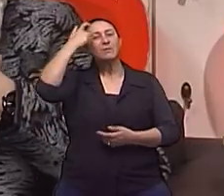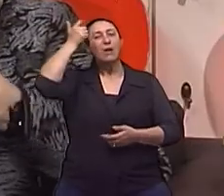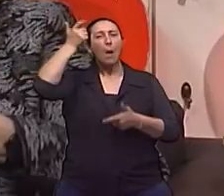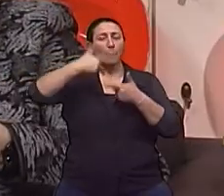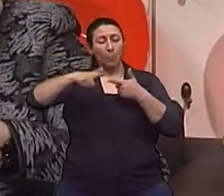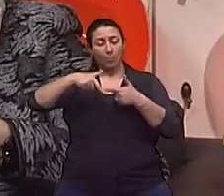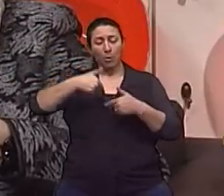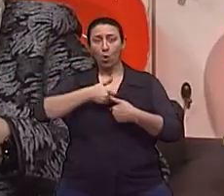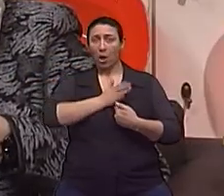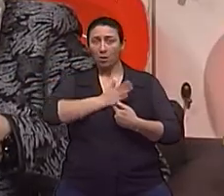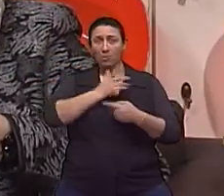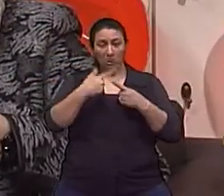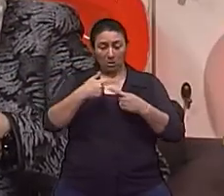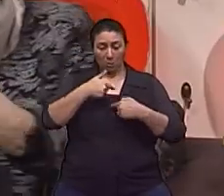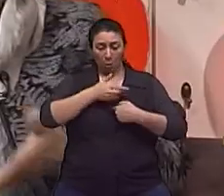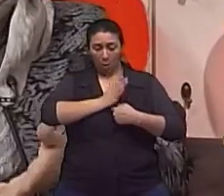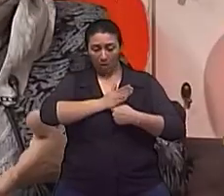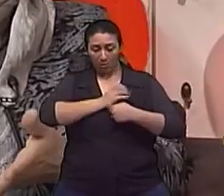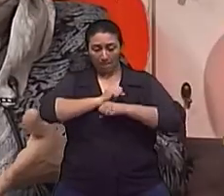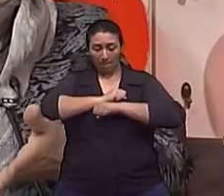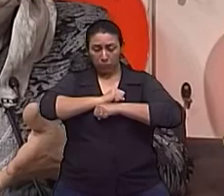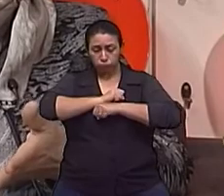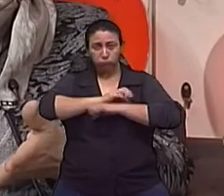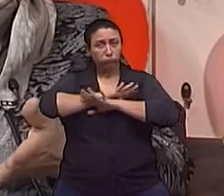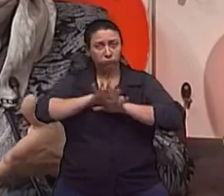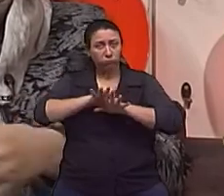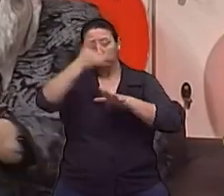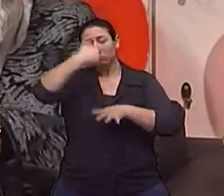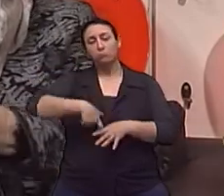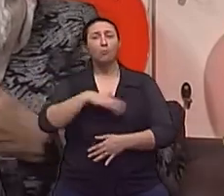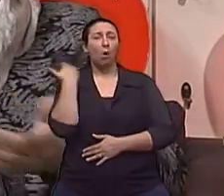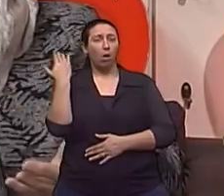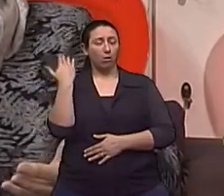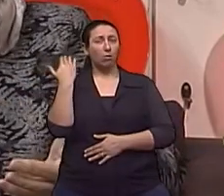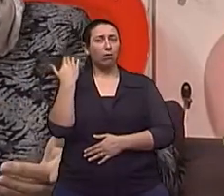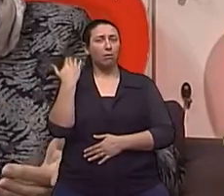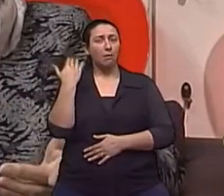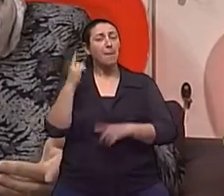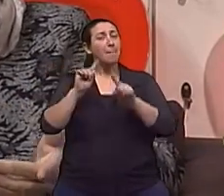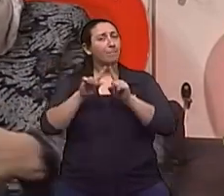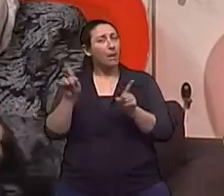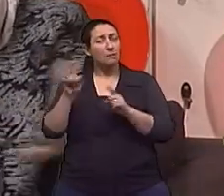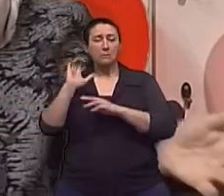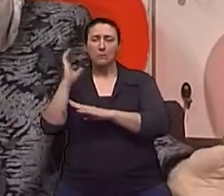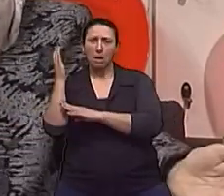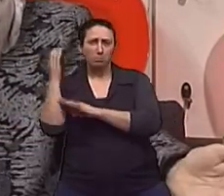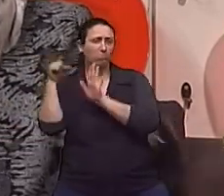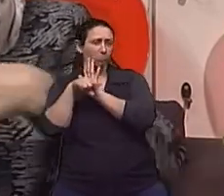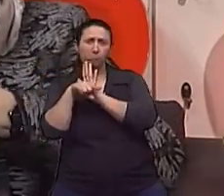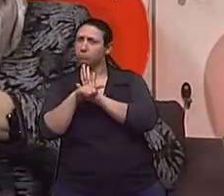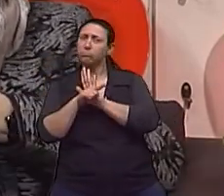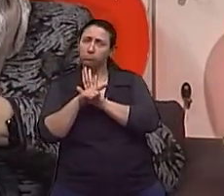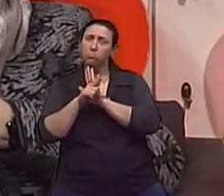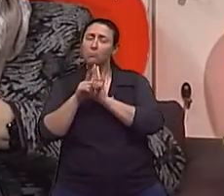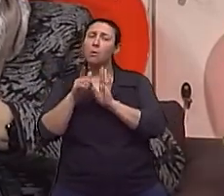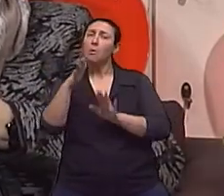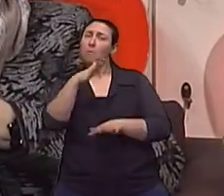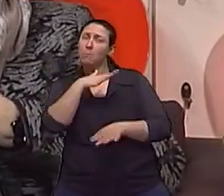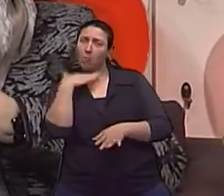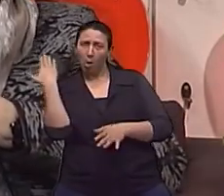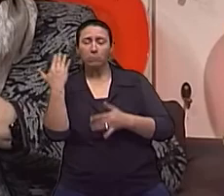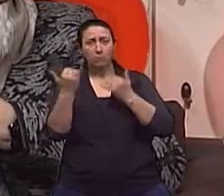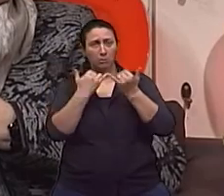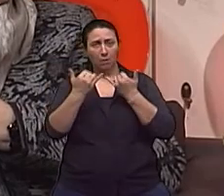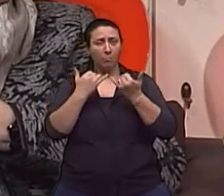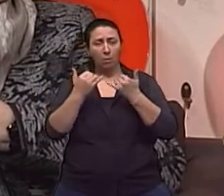coração por quê Porque quando parava de bater a pessoa morria e pela ciência convencional o homem morre então o coração